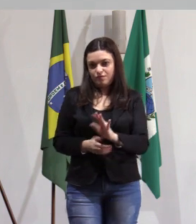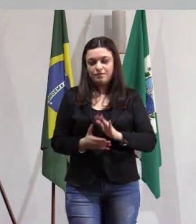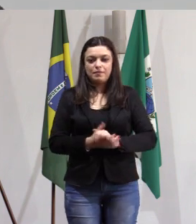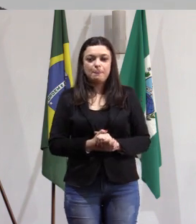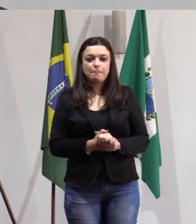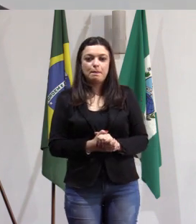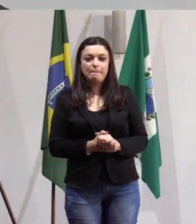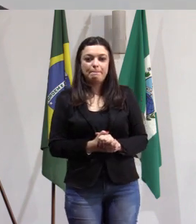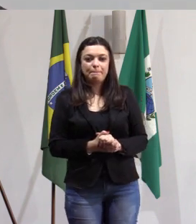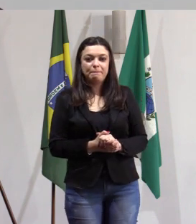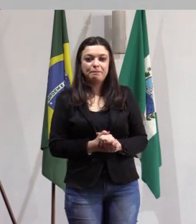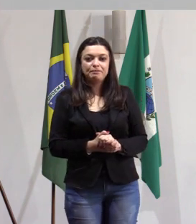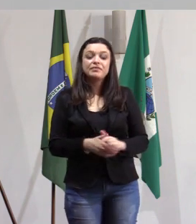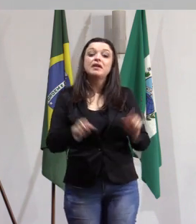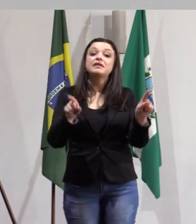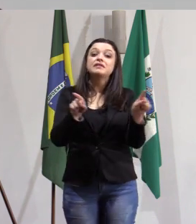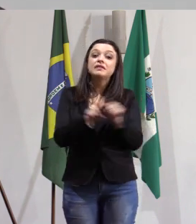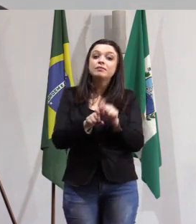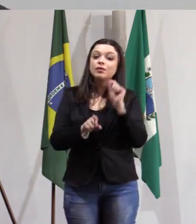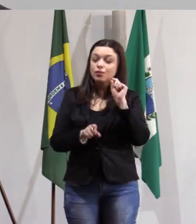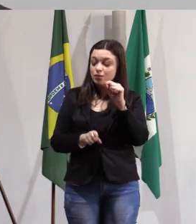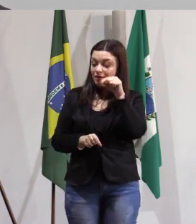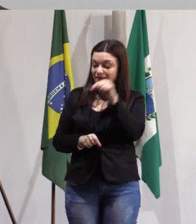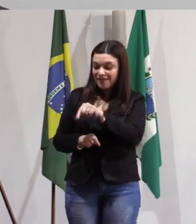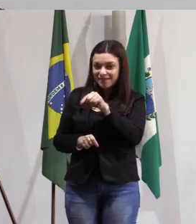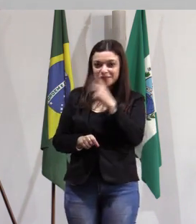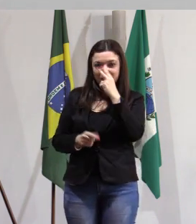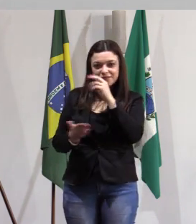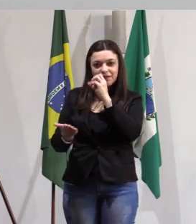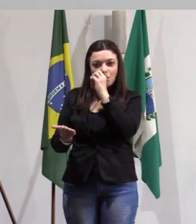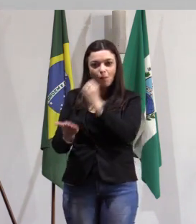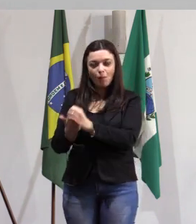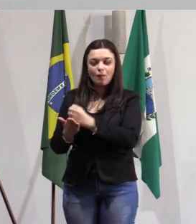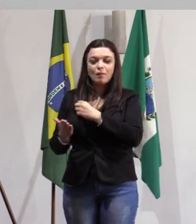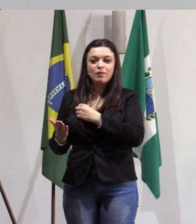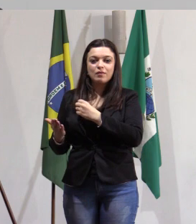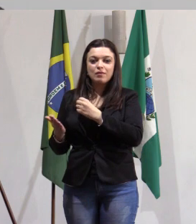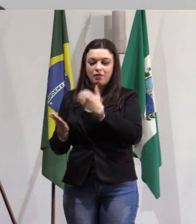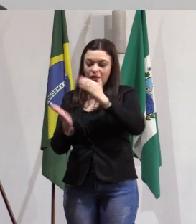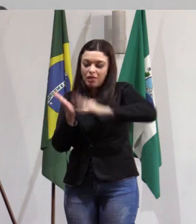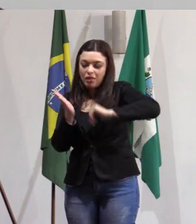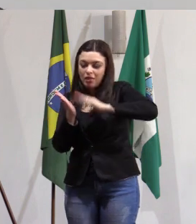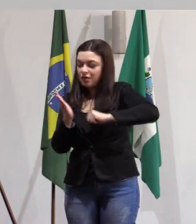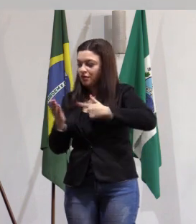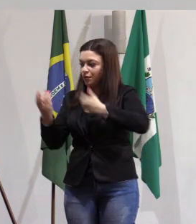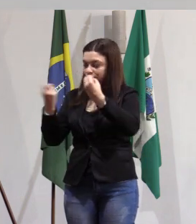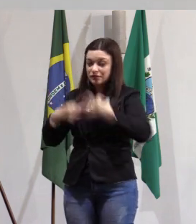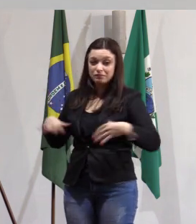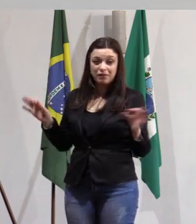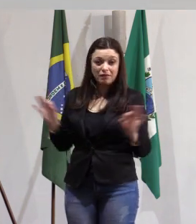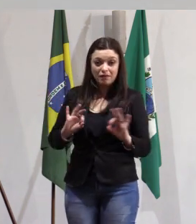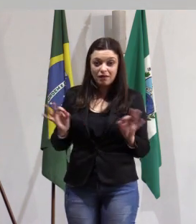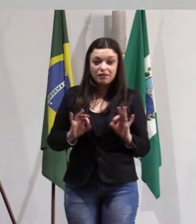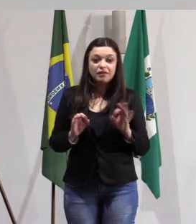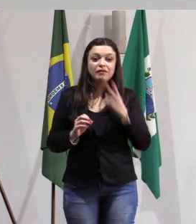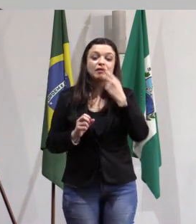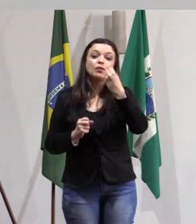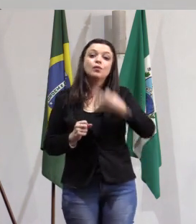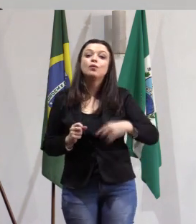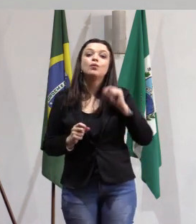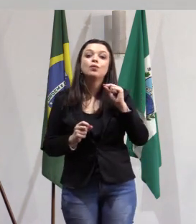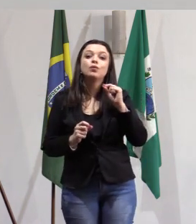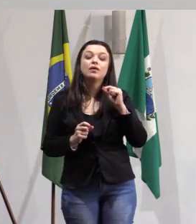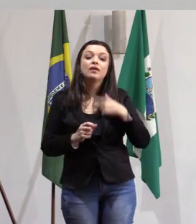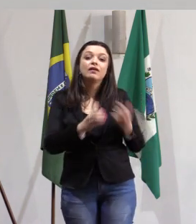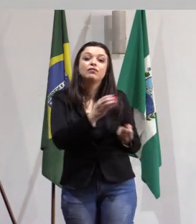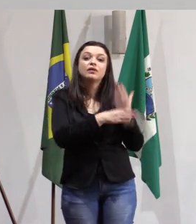E aqui talvez tenha uma outra ausência eloquente que eu não falei antes e que agora cabe relembrar. As fundações de apoio. Se